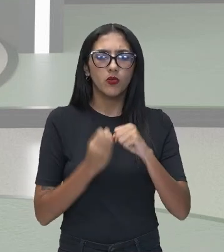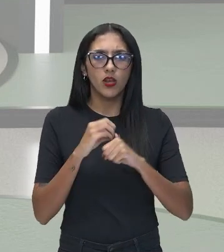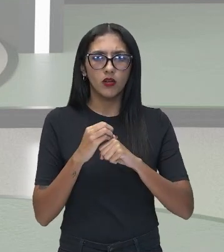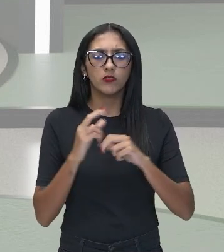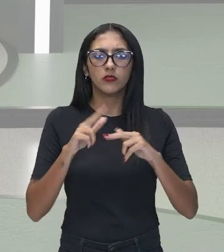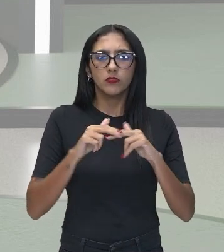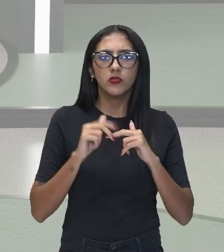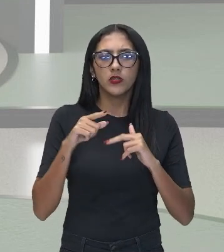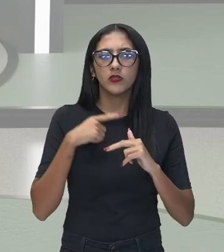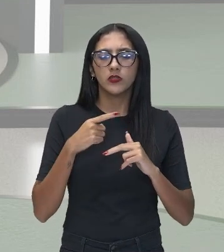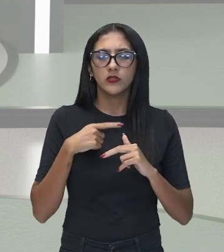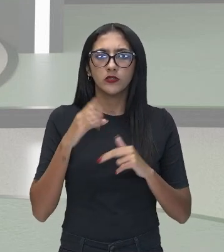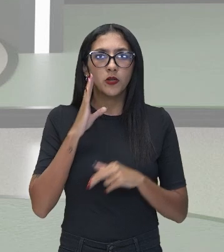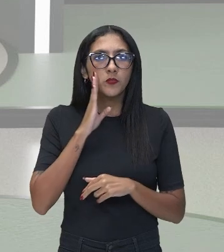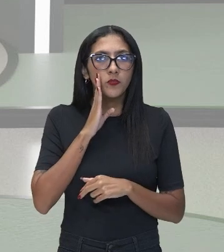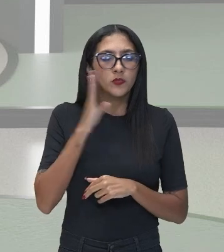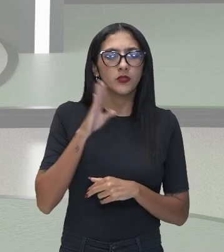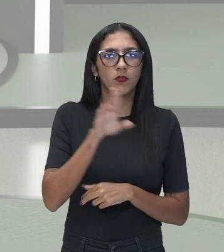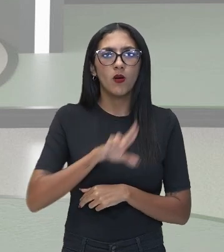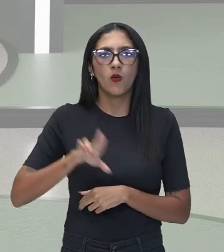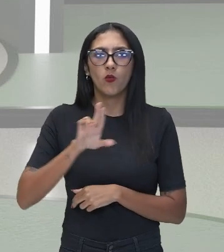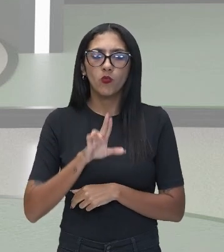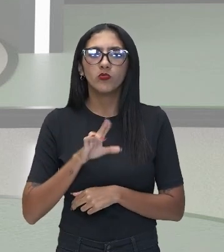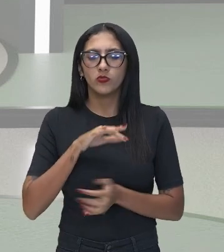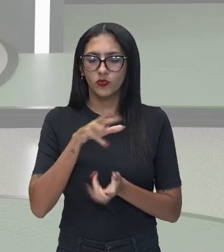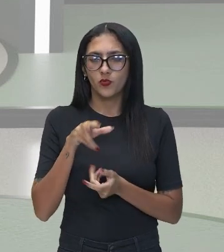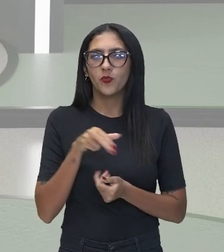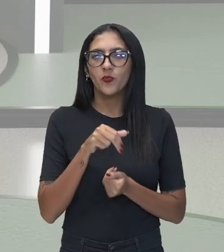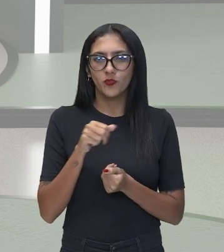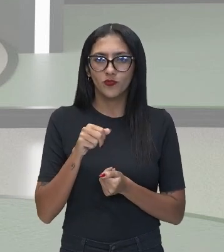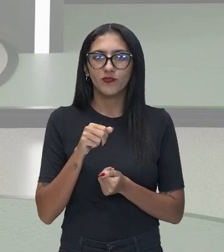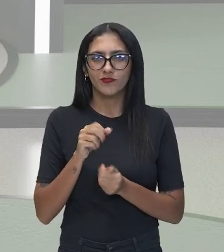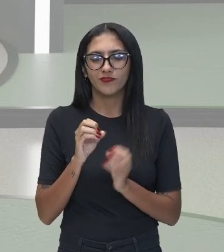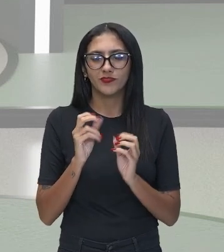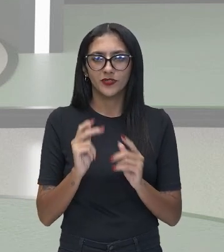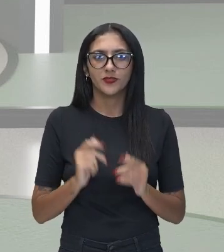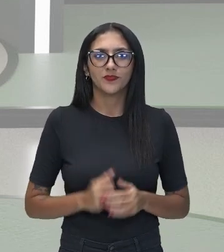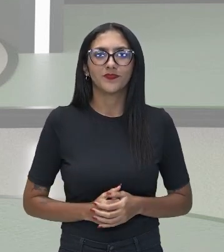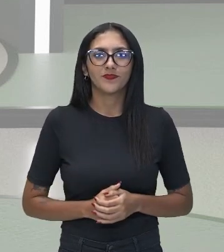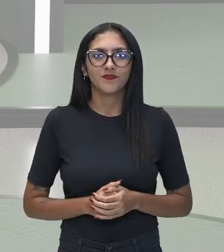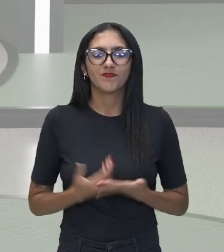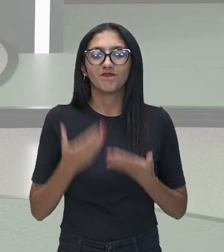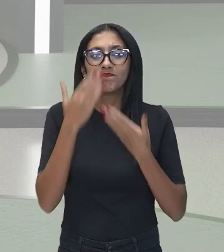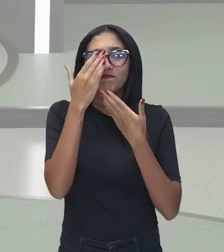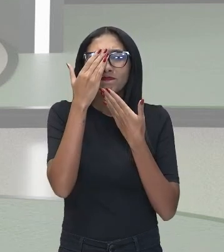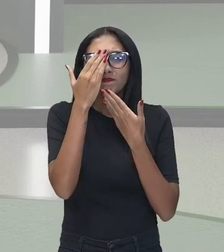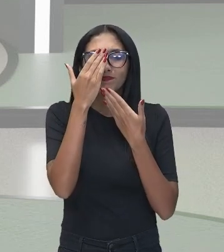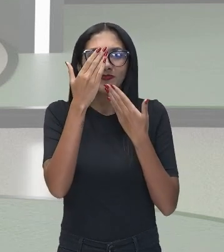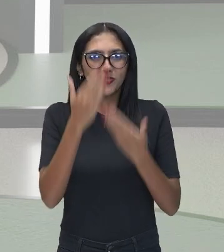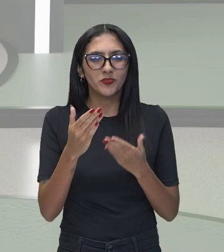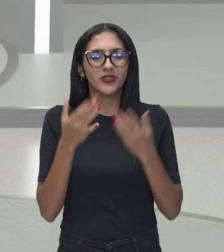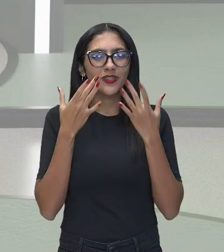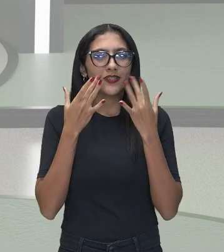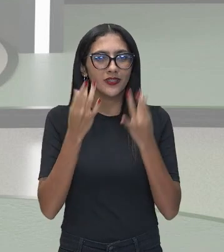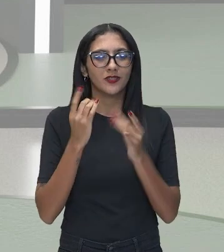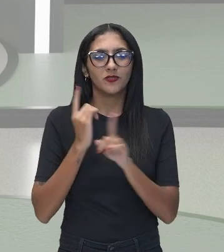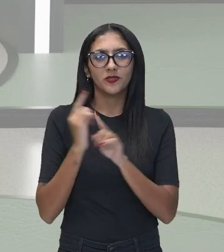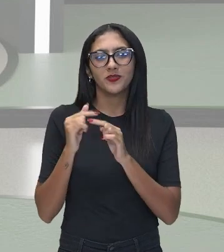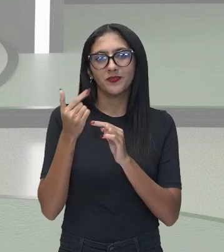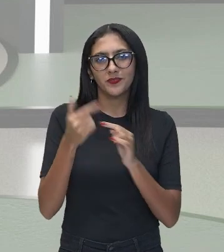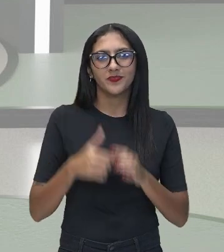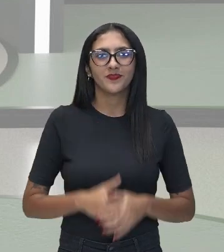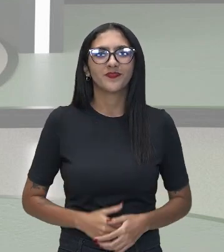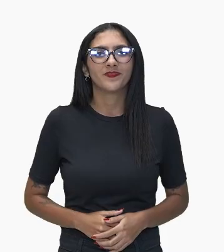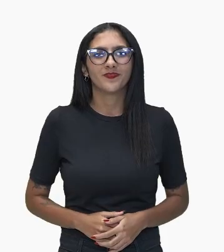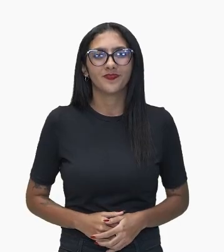as moléculas de maior abundância na nossa natureza, né, no nosso planeta. Então, muito obrigada pela atenção e até a próxima aula.